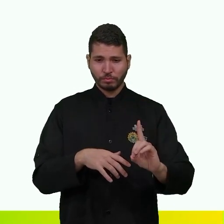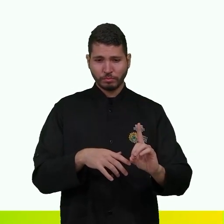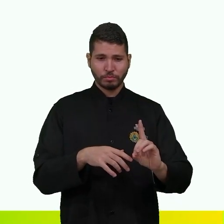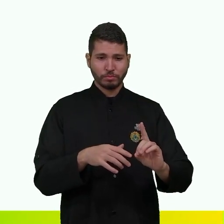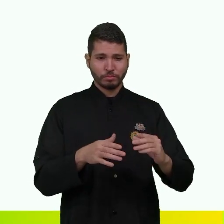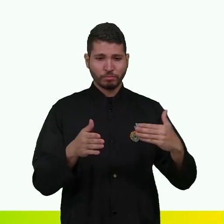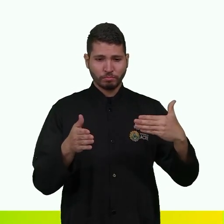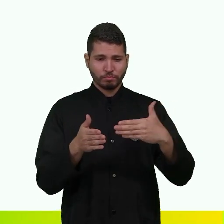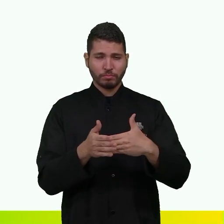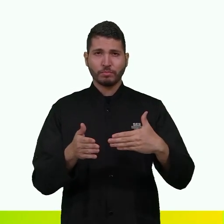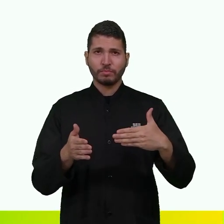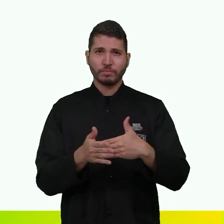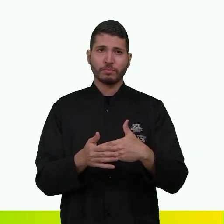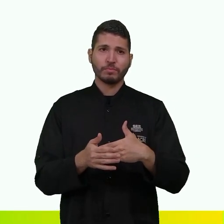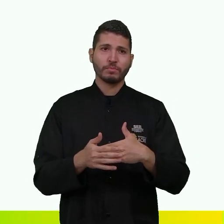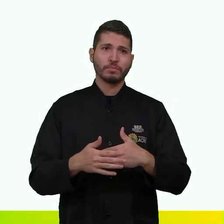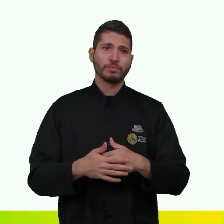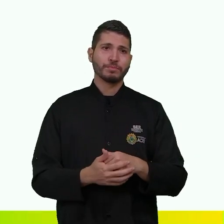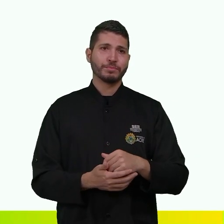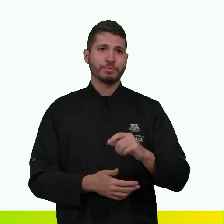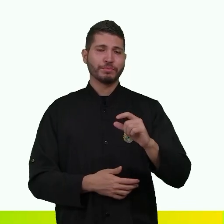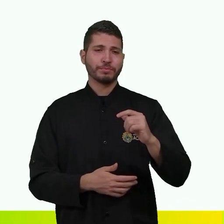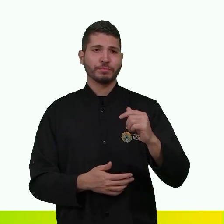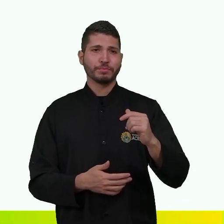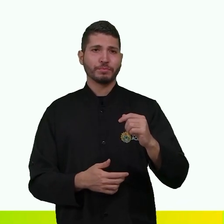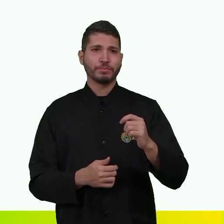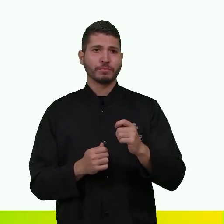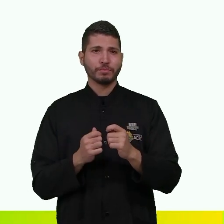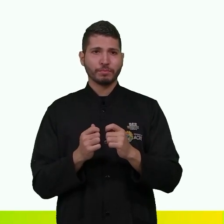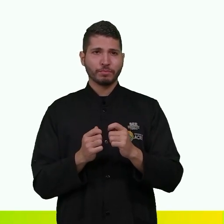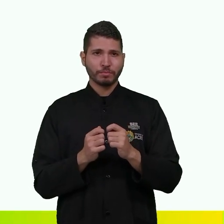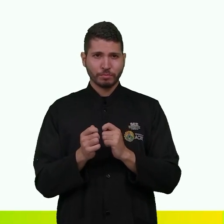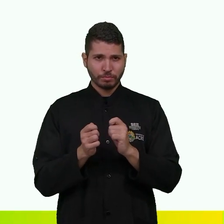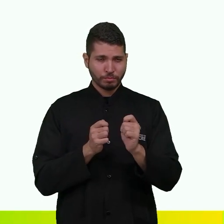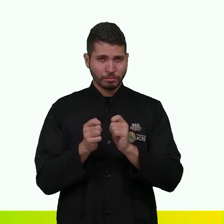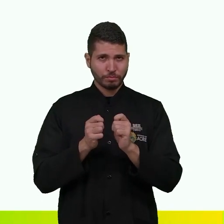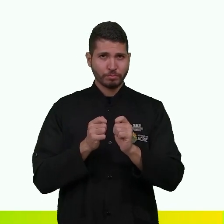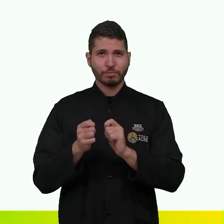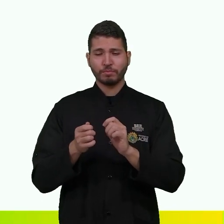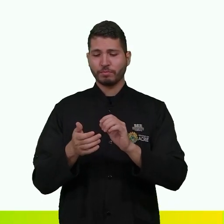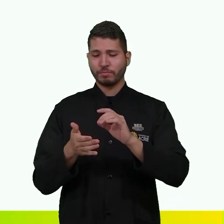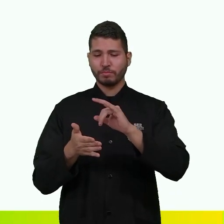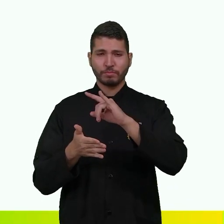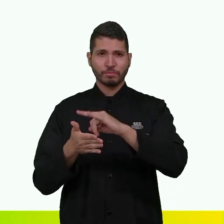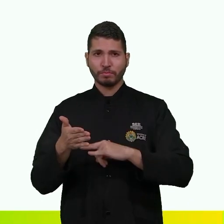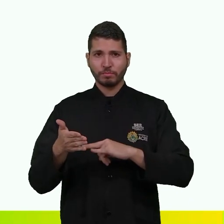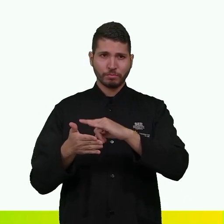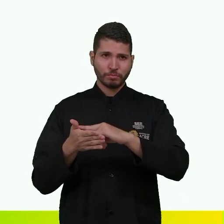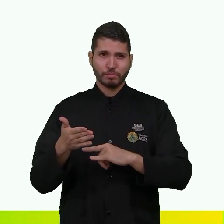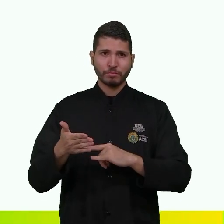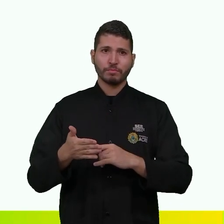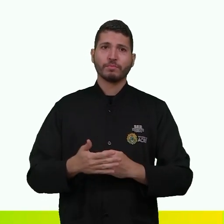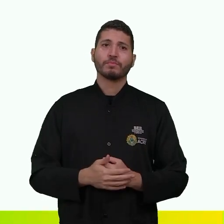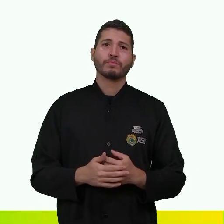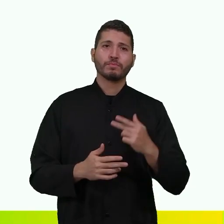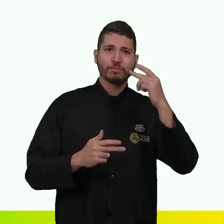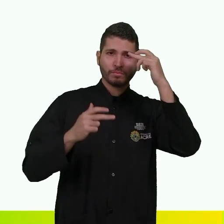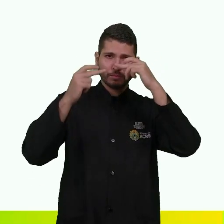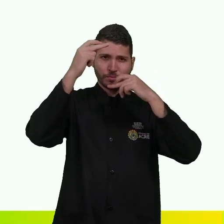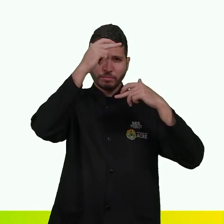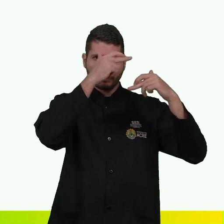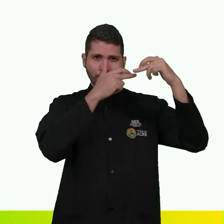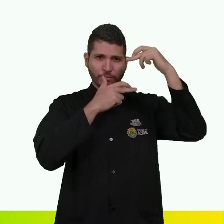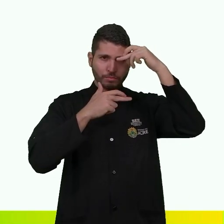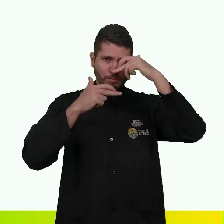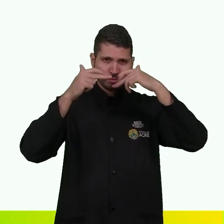de documentos, o confisco de documentos pessoais, combinado com vigilância